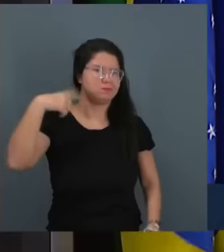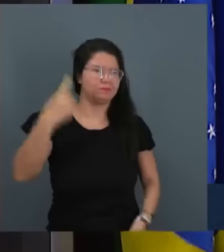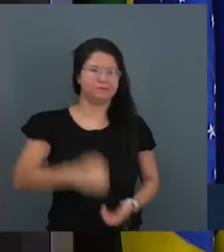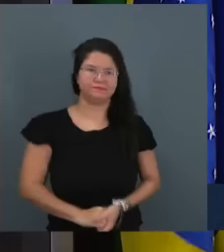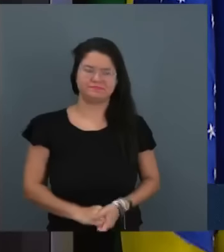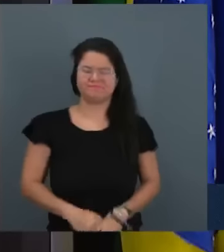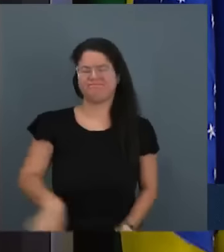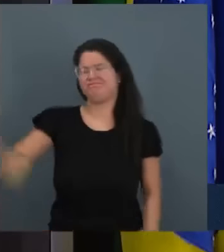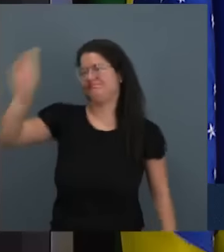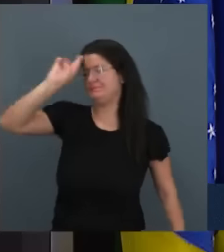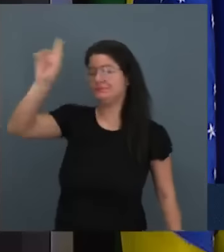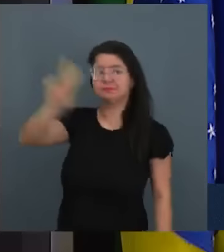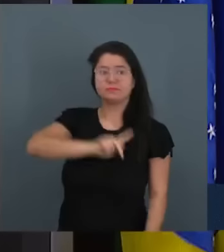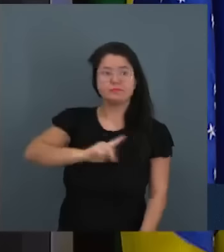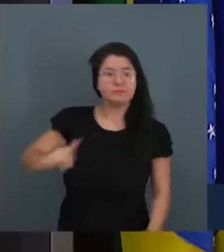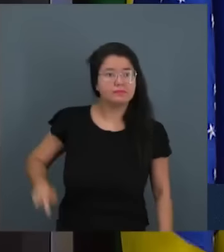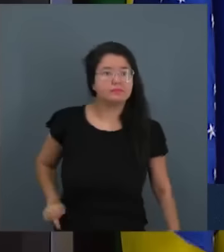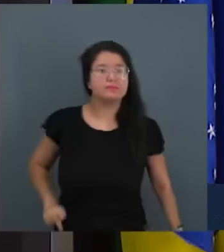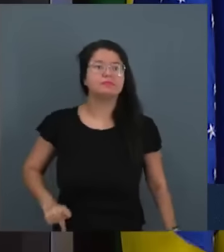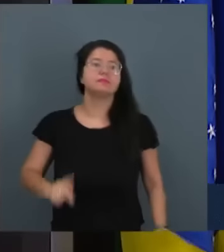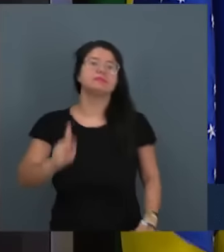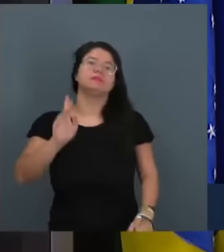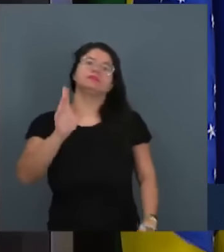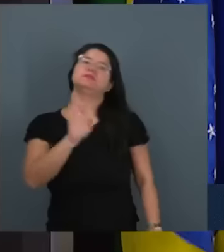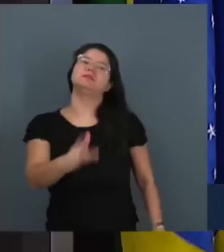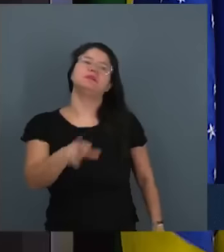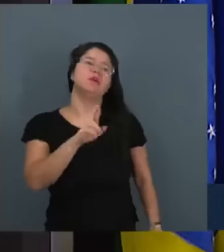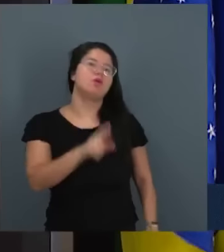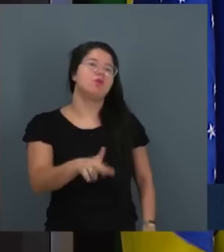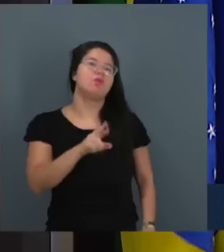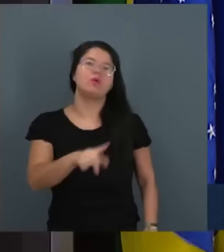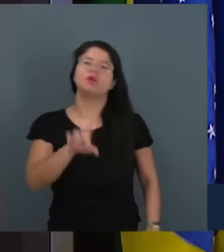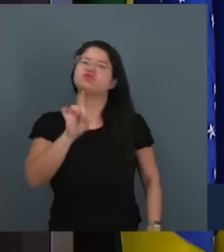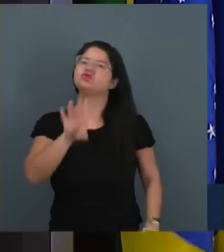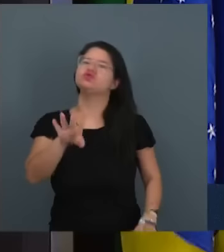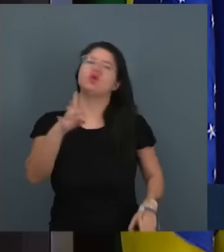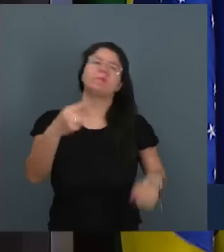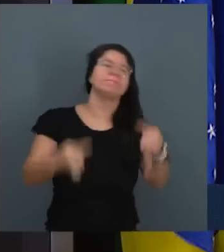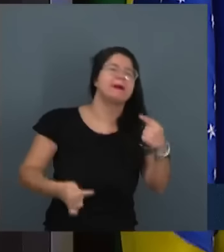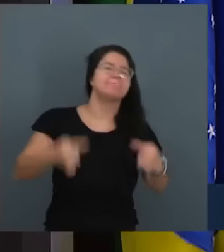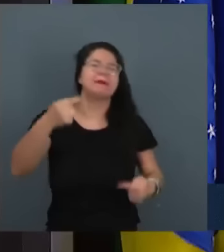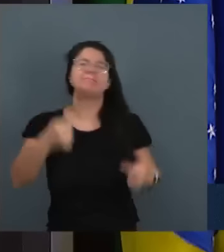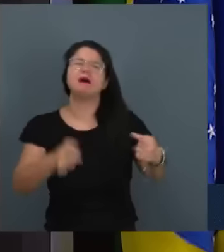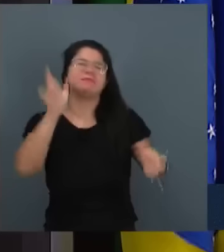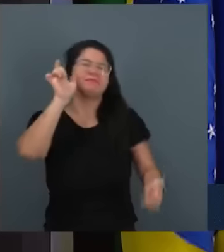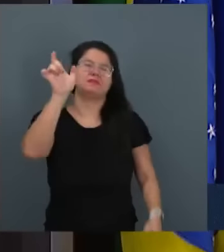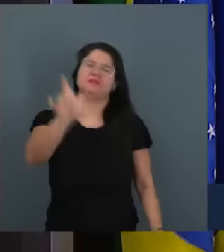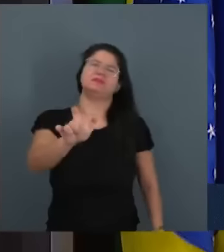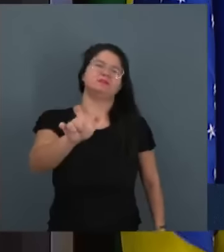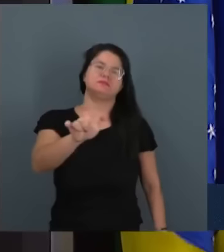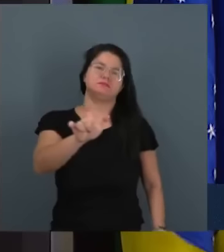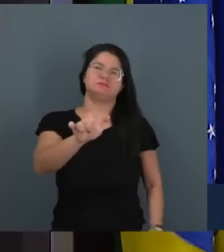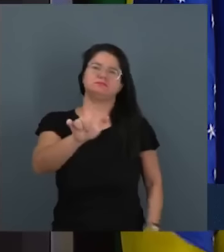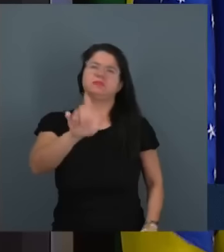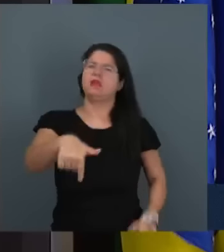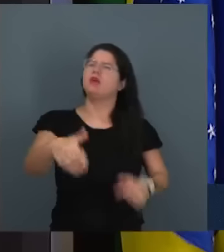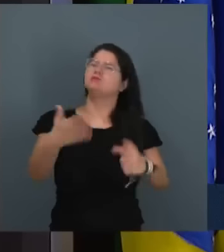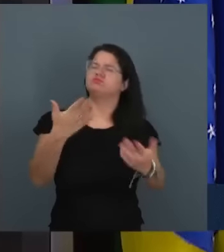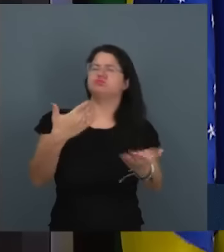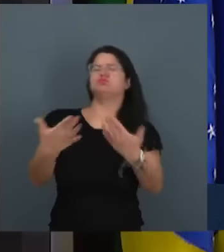Senhor presidente, isso já não é mais apenas um sério conflito de interesses que tornaria suspeito o